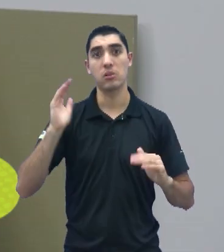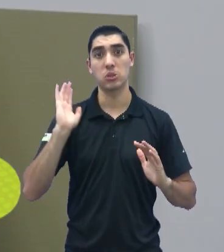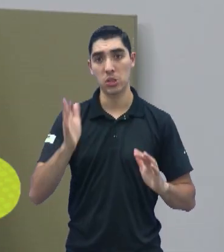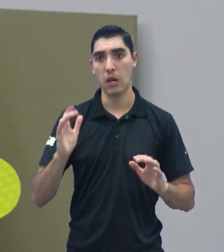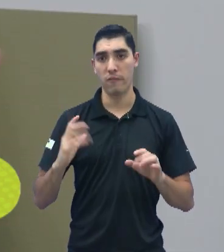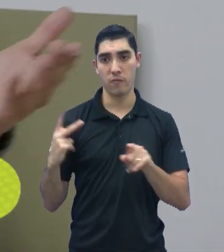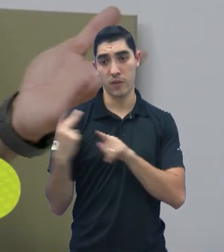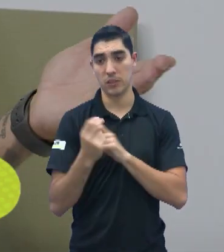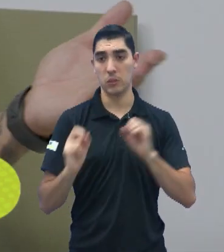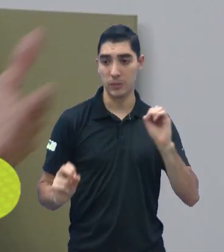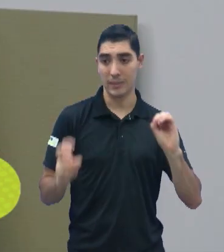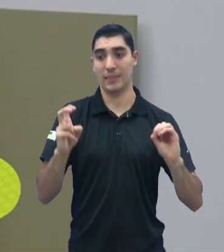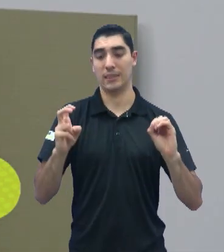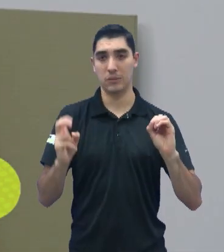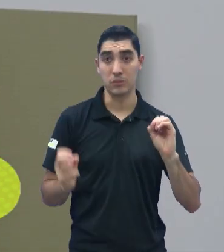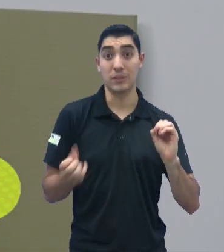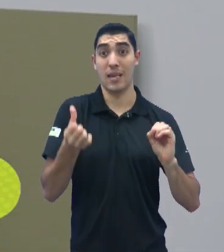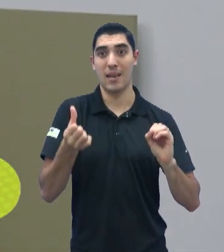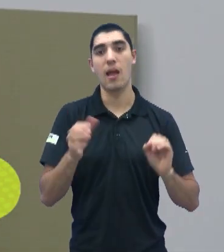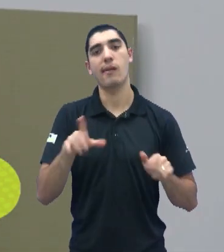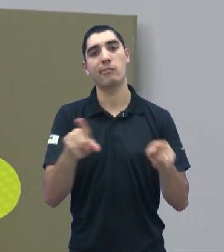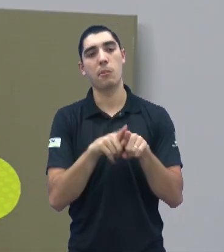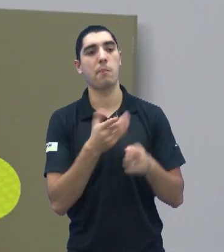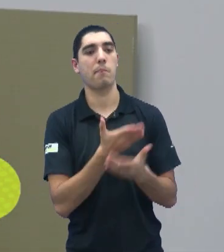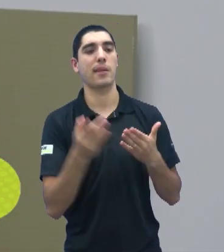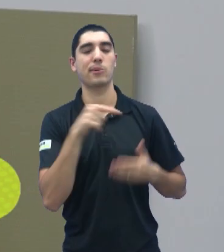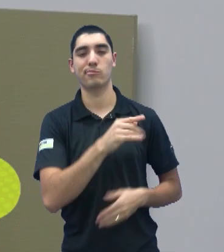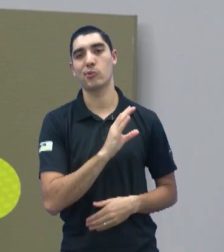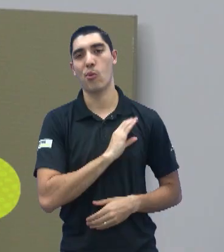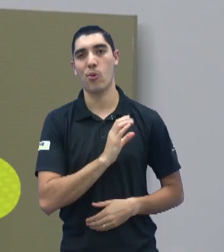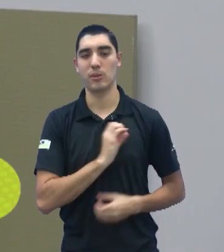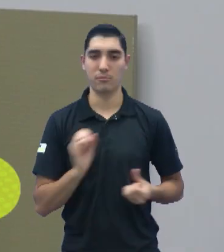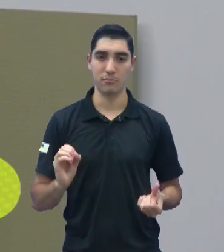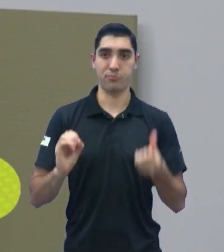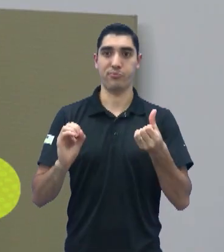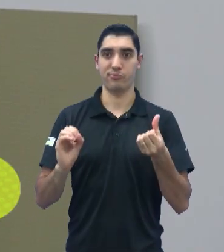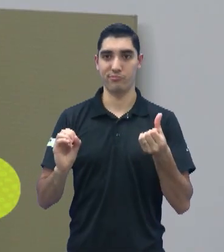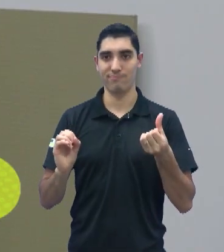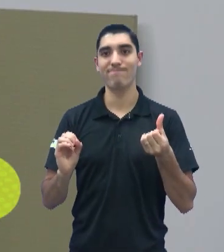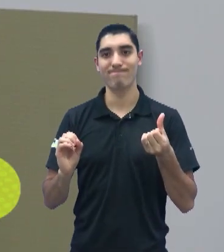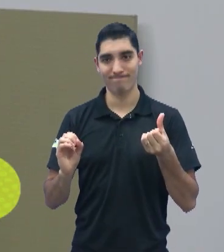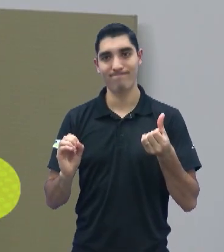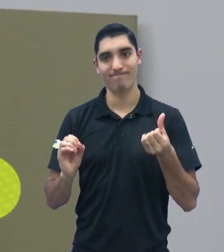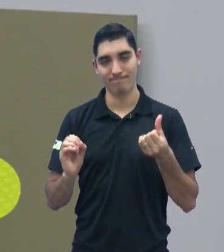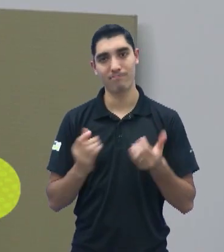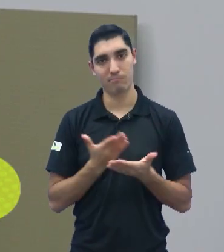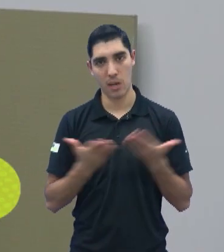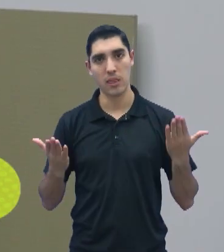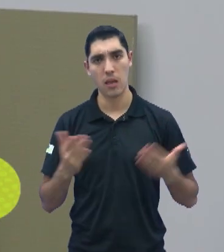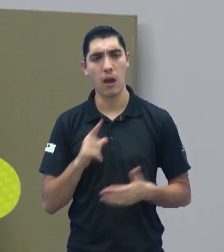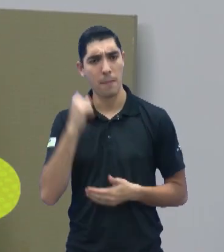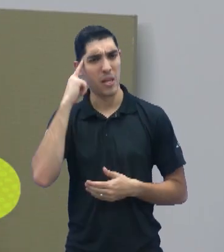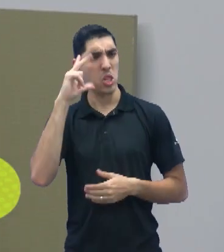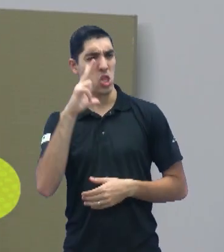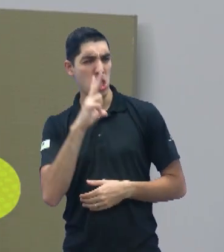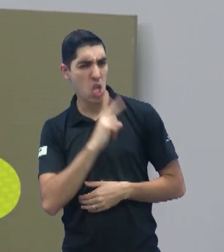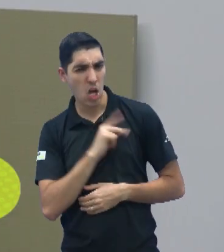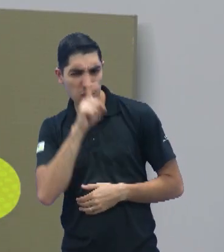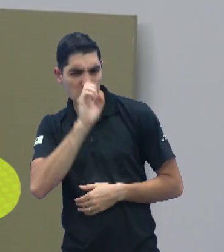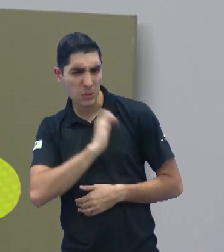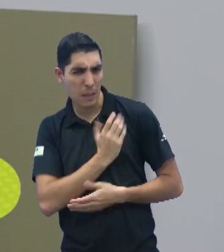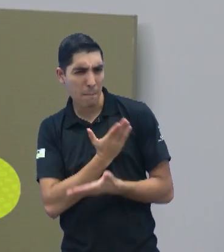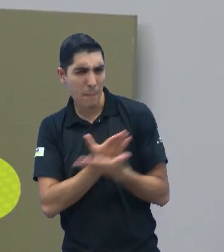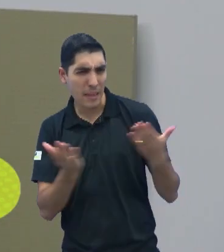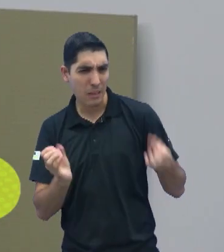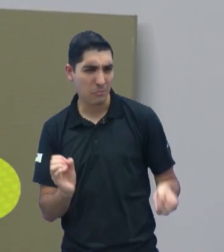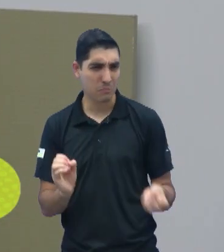ganhamos de 6, mas teve essa derrota aí pro Corinthians, né? Que a gente perdeu pro Corinthians de 6-0. Mas, assim, quem olha o resultado acha que foi um massacre ou algo